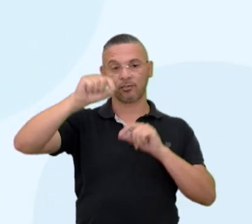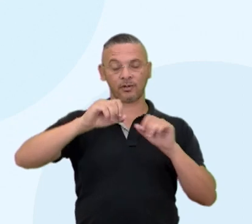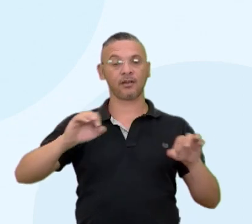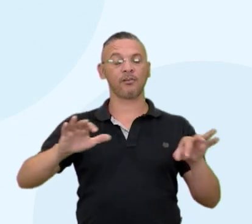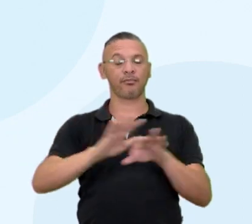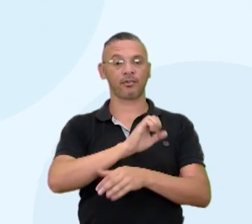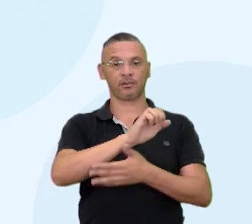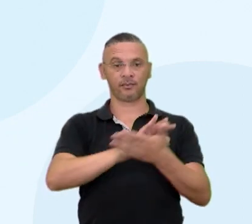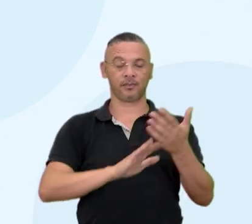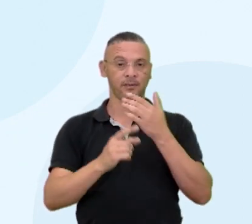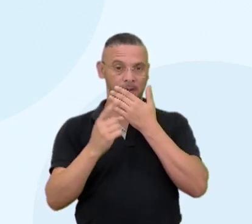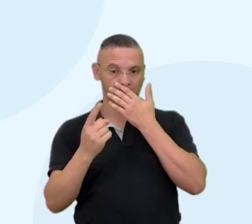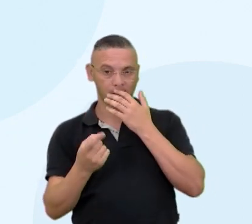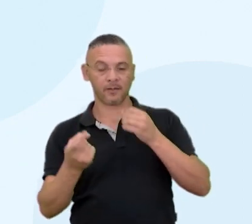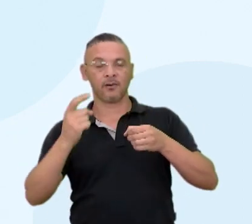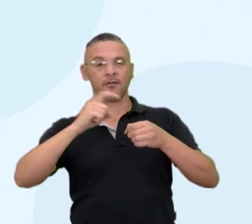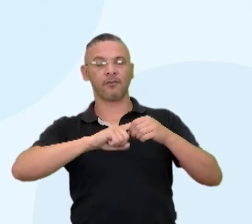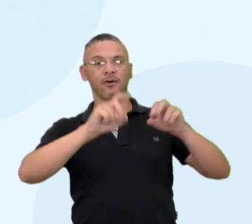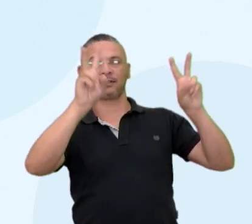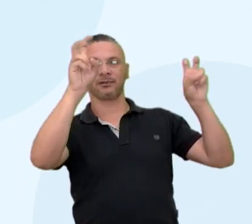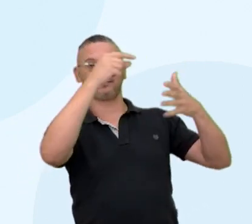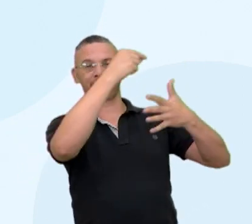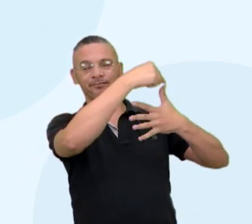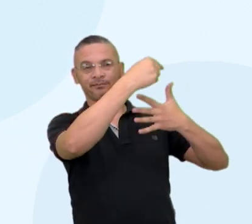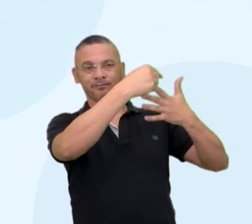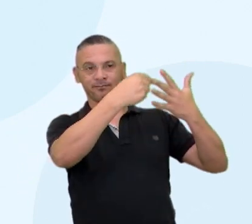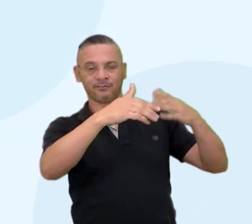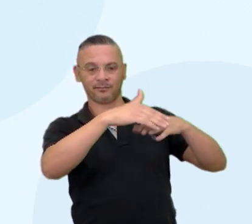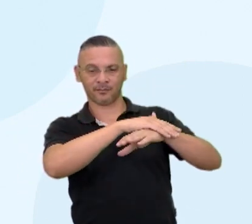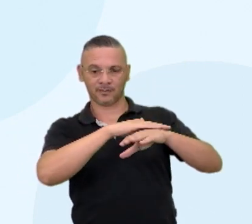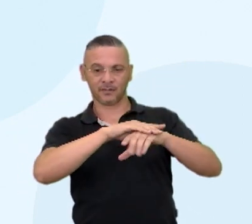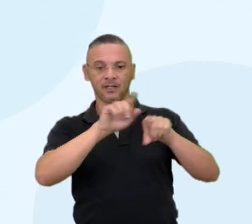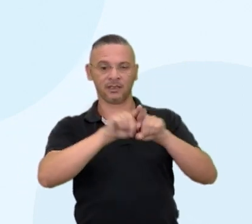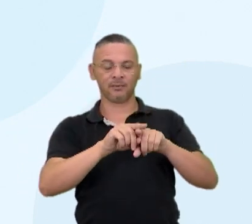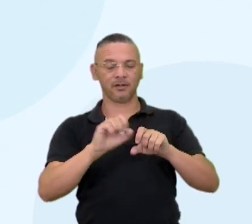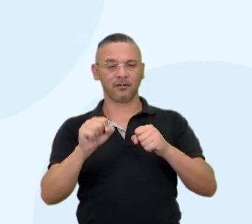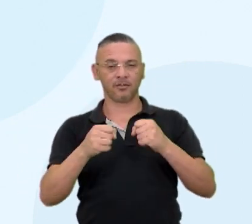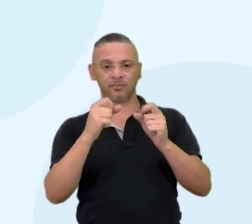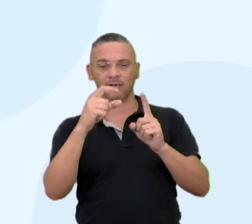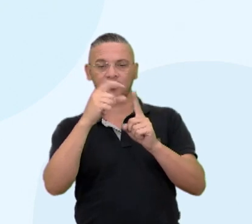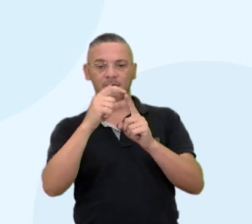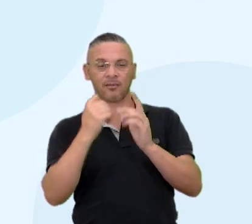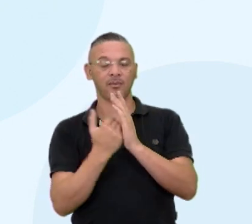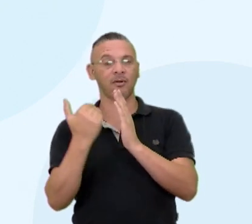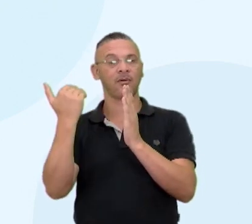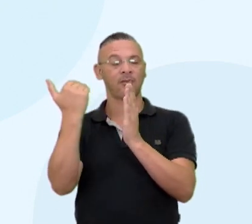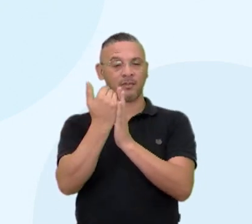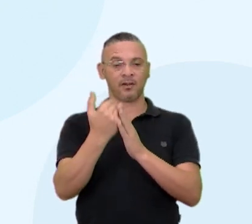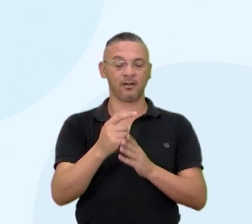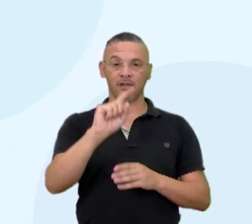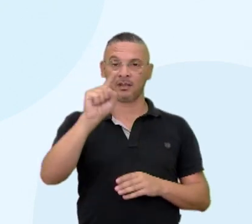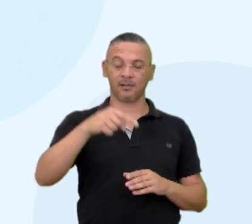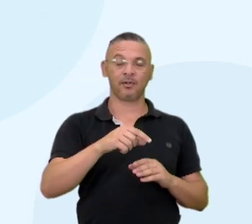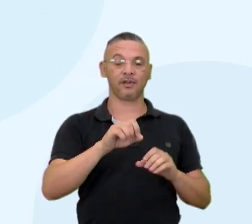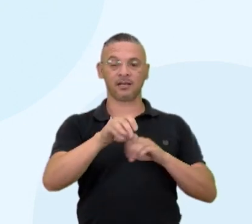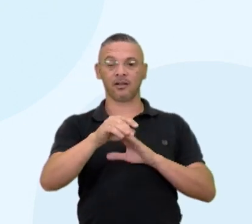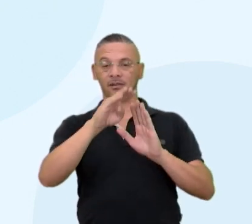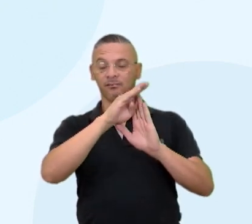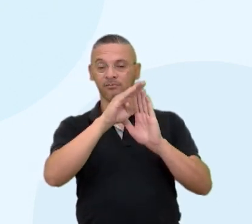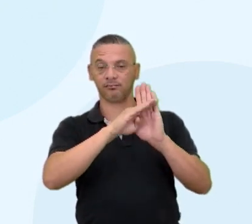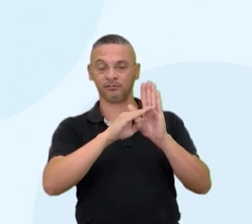aberto. Por exemplo, você pode usar aquilo e não pagar nada para ninguém. Certo? Por exemplo, essa imagem aqui Tá aqui, ó.